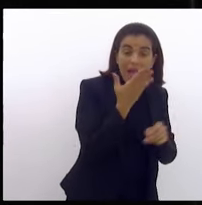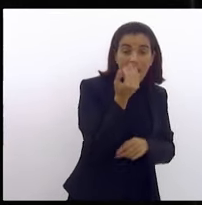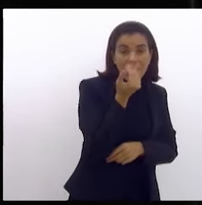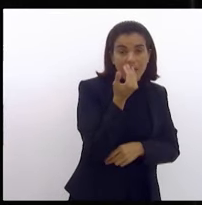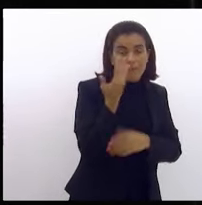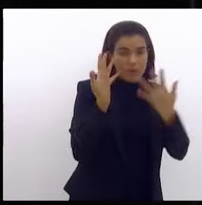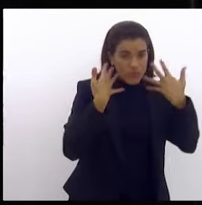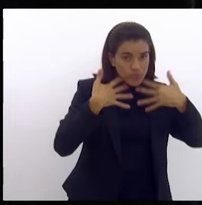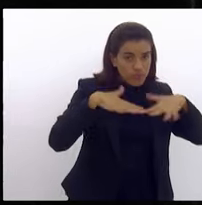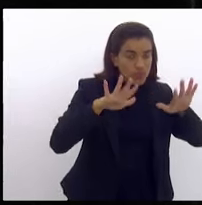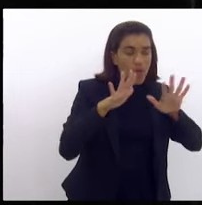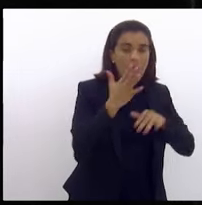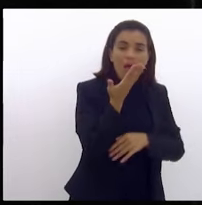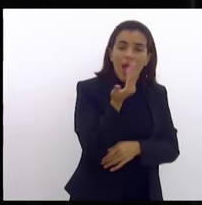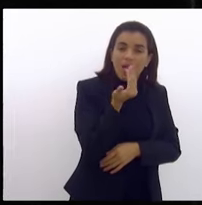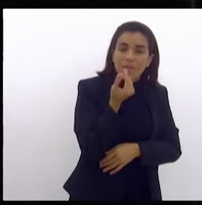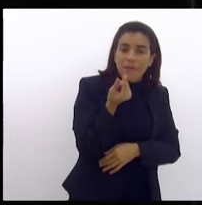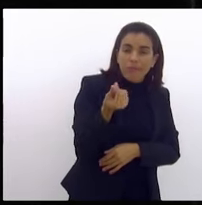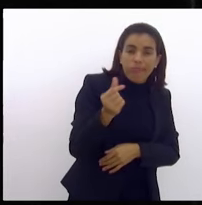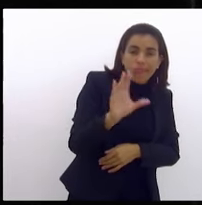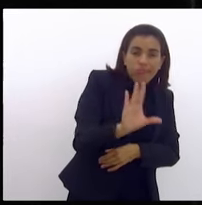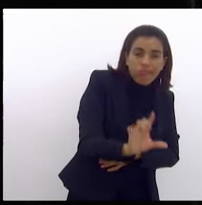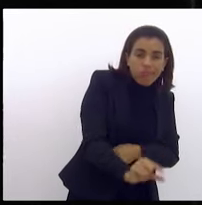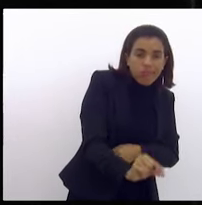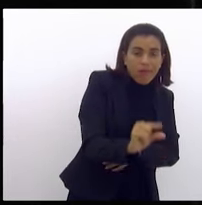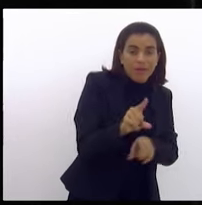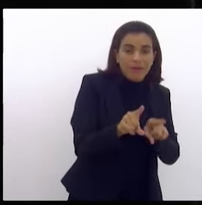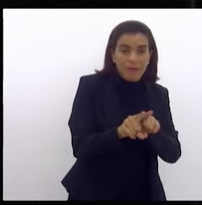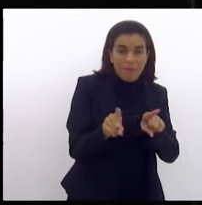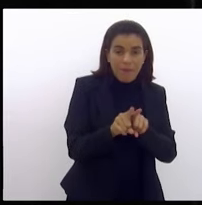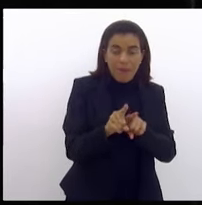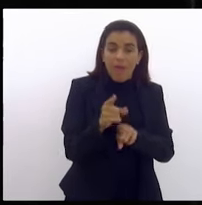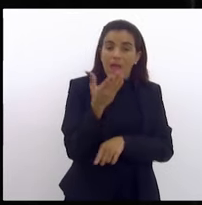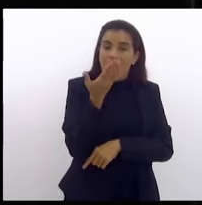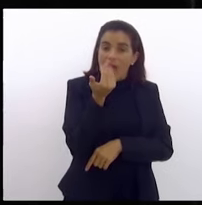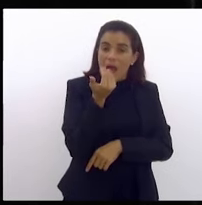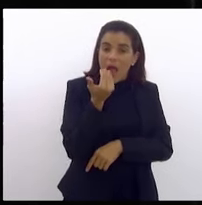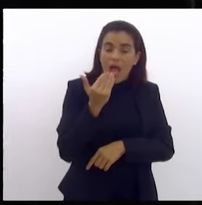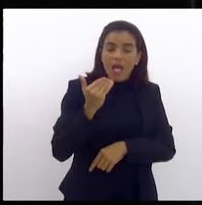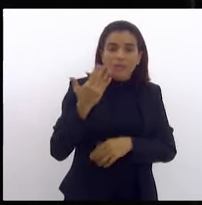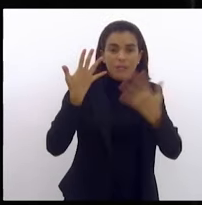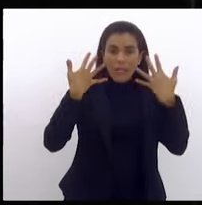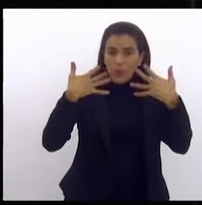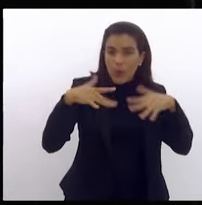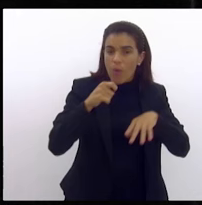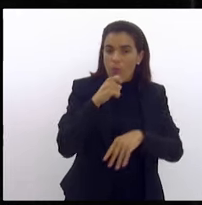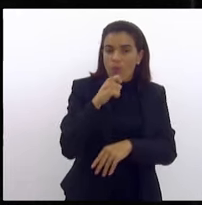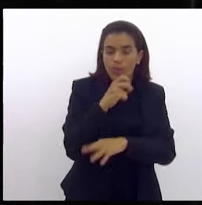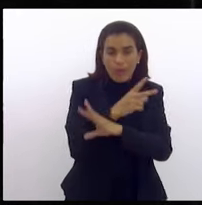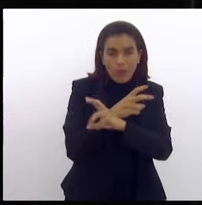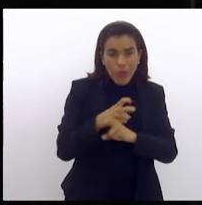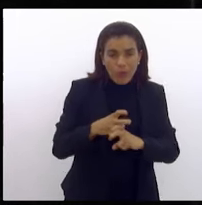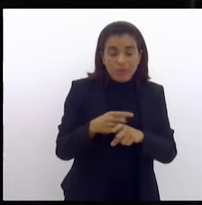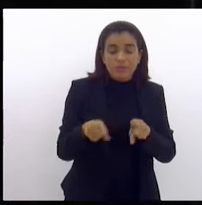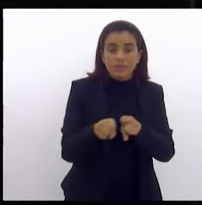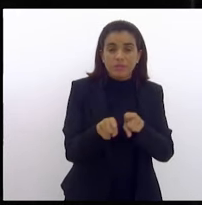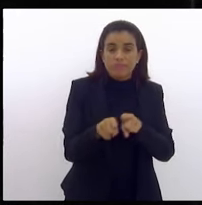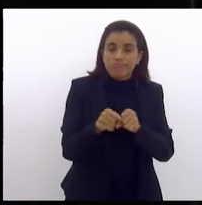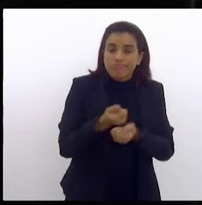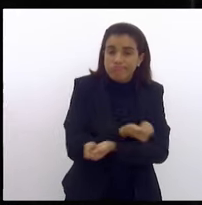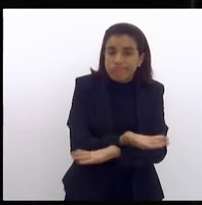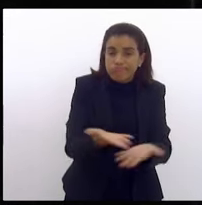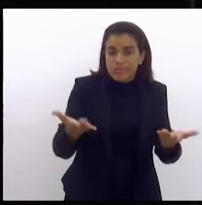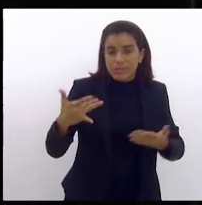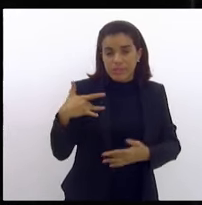orgânicos, alimentos baratos, alimentos agroecológicos, alimentos que vão levar saúde